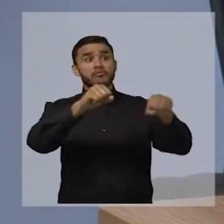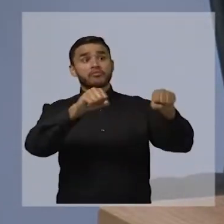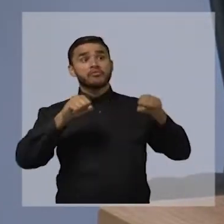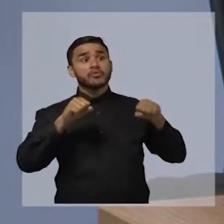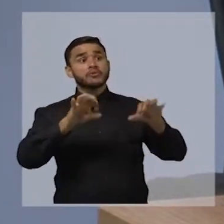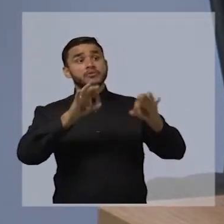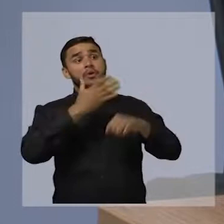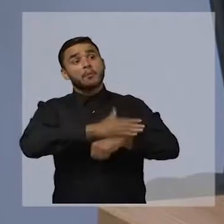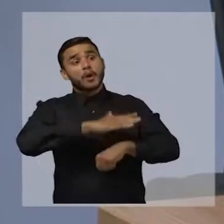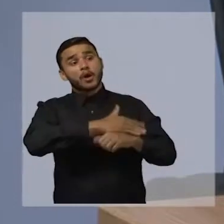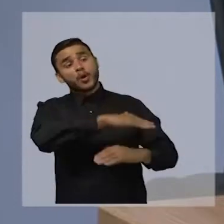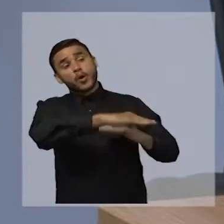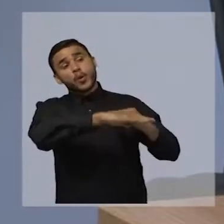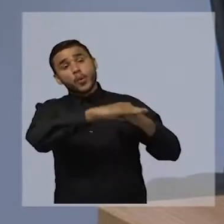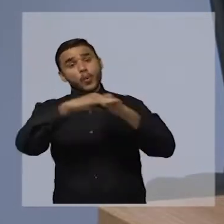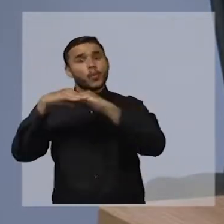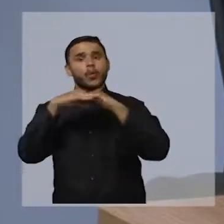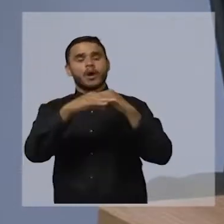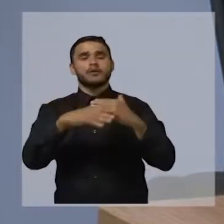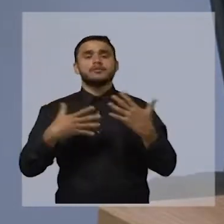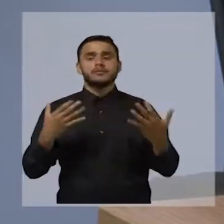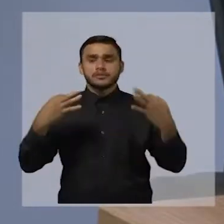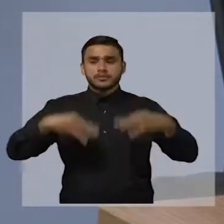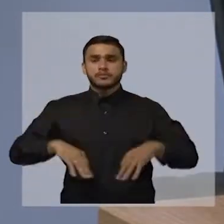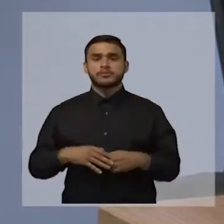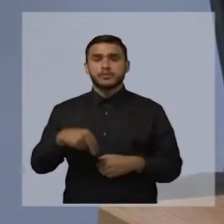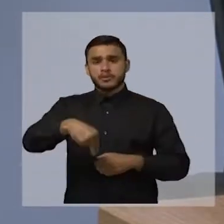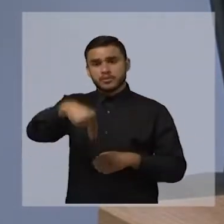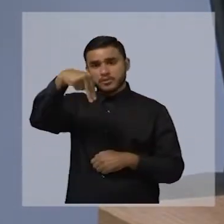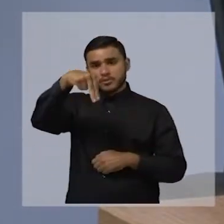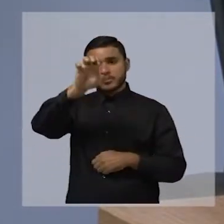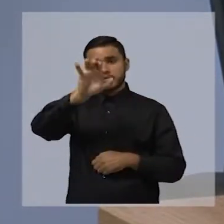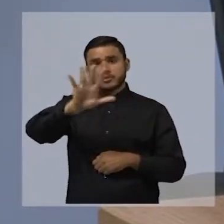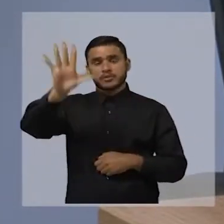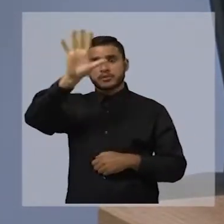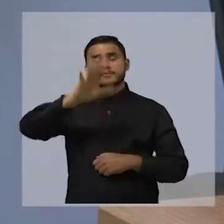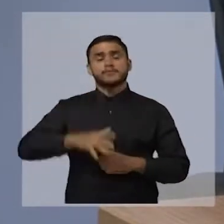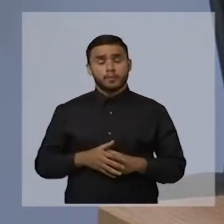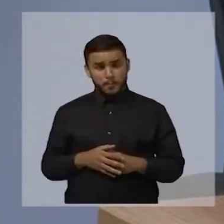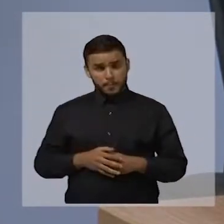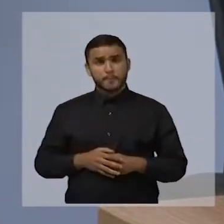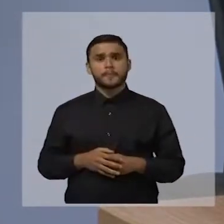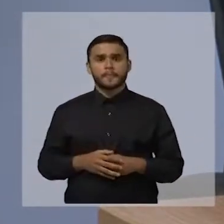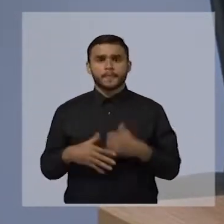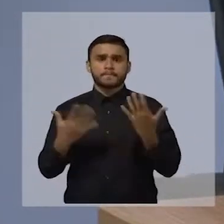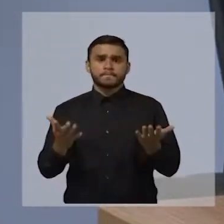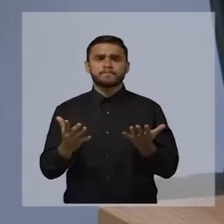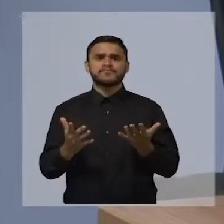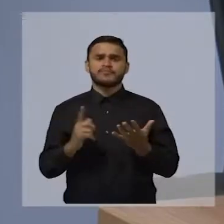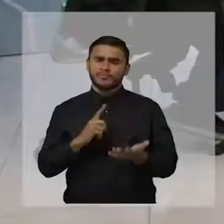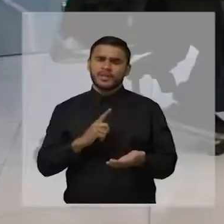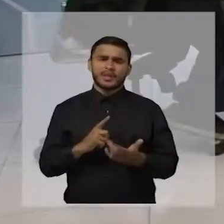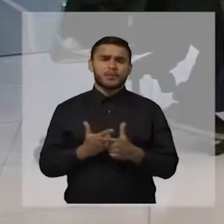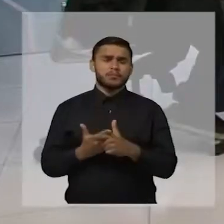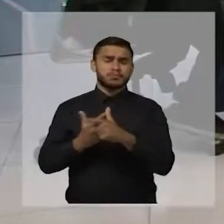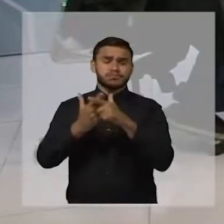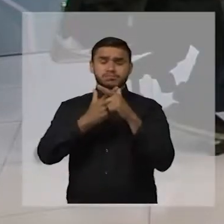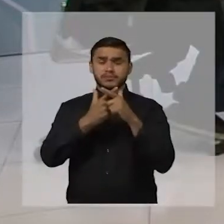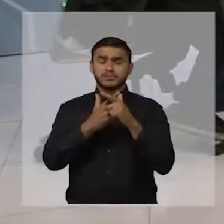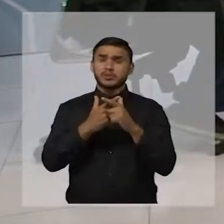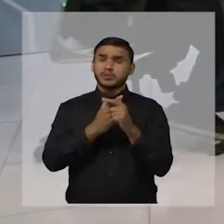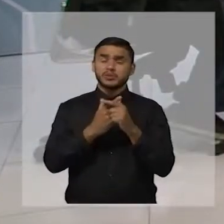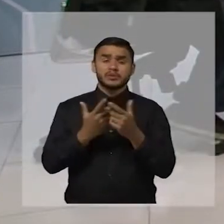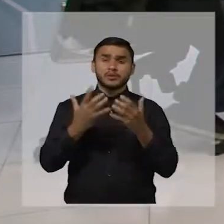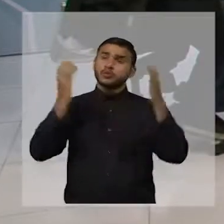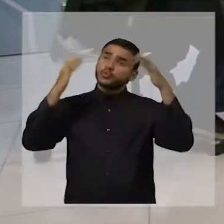Eu quero ver na prática o tratamento igualitário em relação, por exemplo, ao Nordeste, que é uma